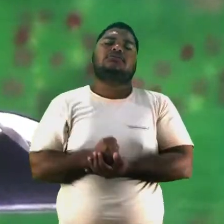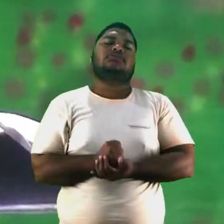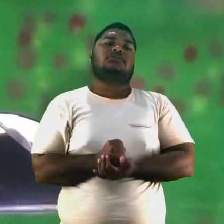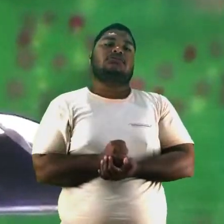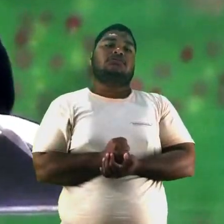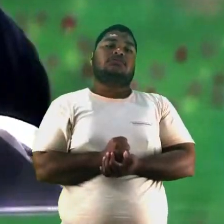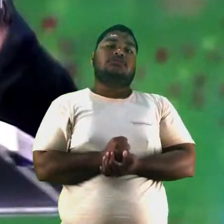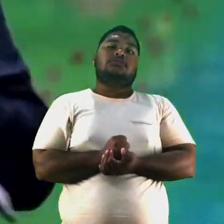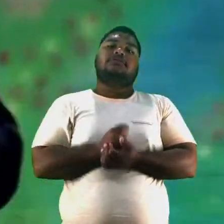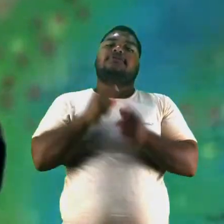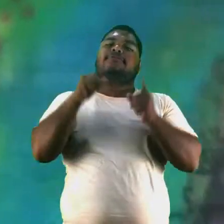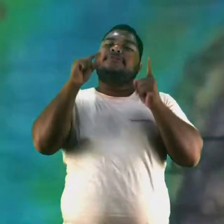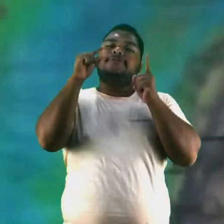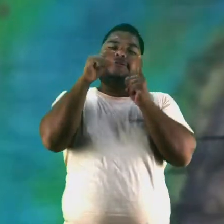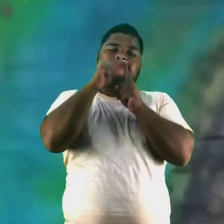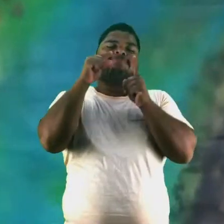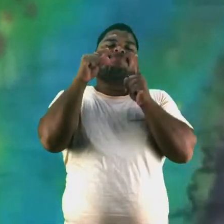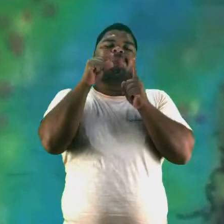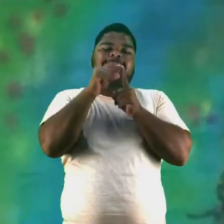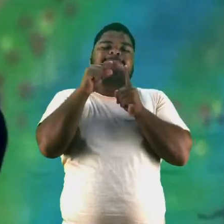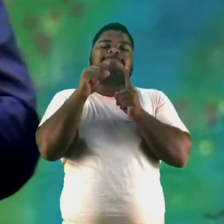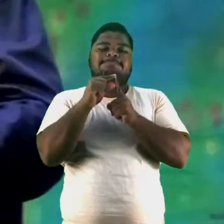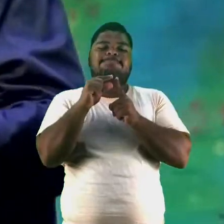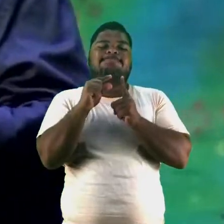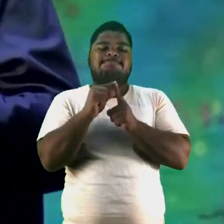Esta palavra,